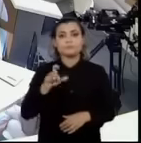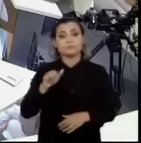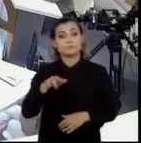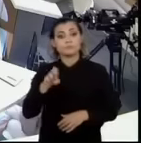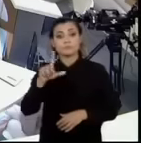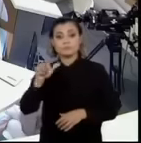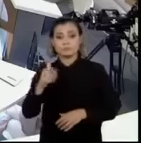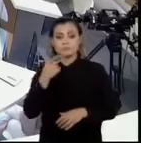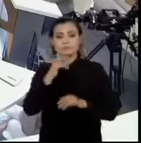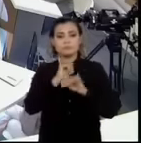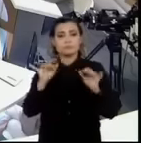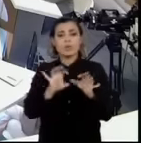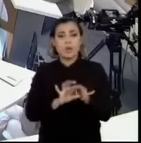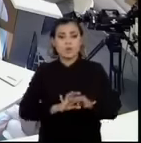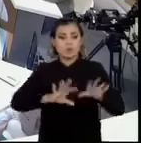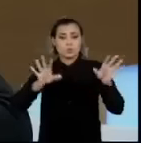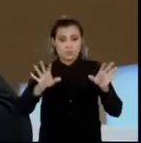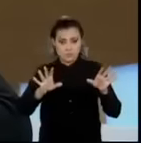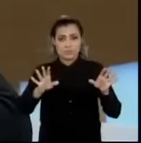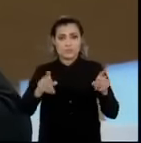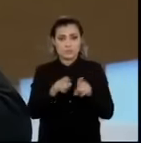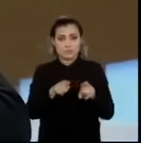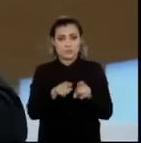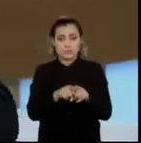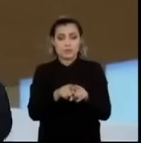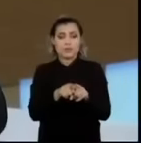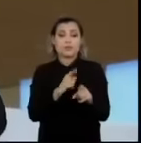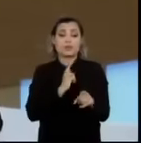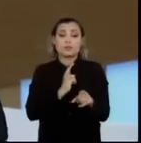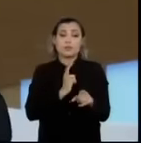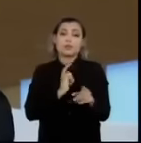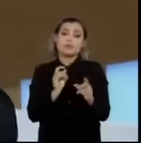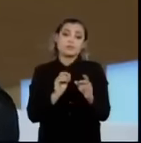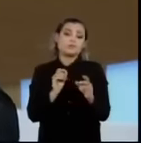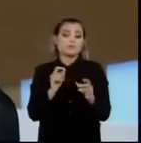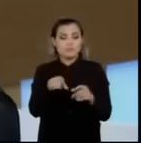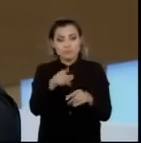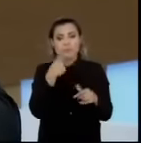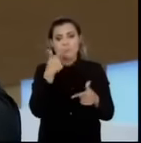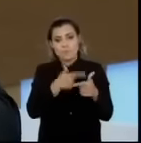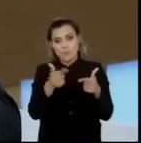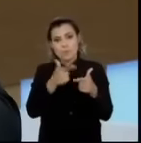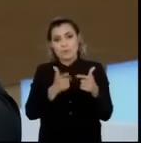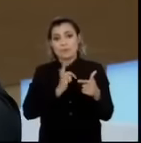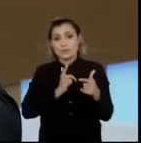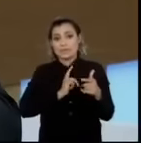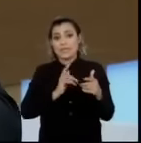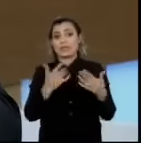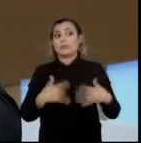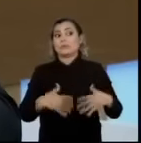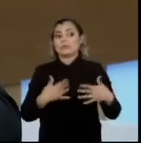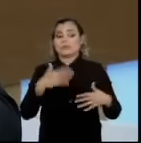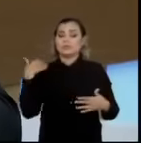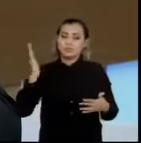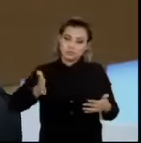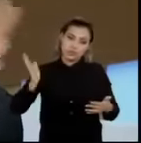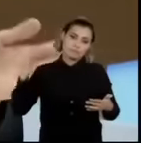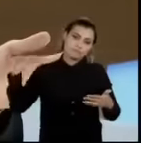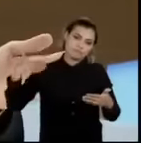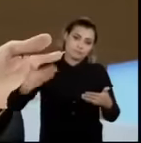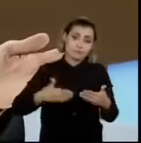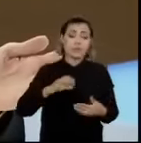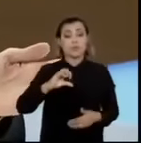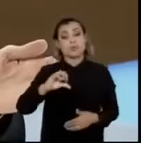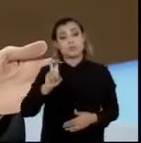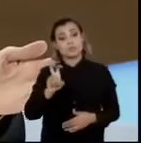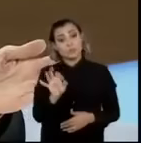sobre licenciamento, que é o próximo, um problema adiante que o senhor já tem, né? É o seguinte,